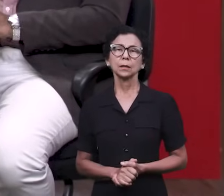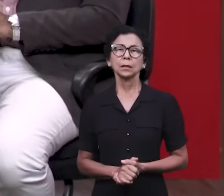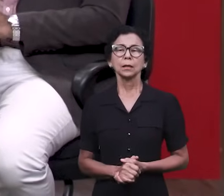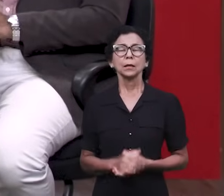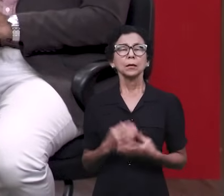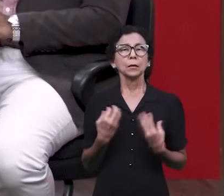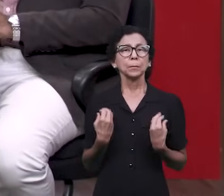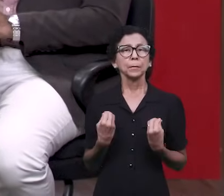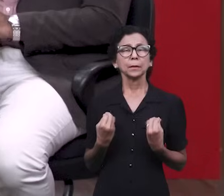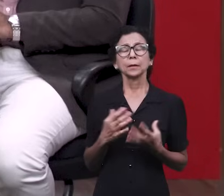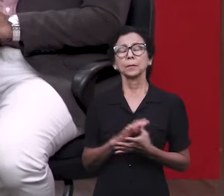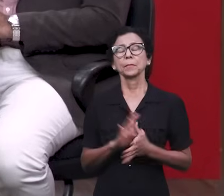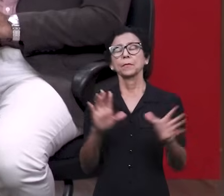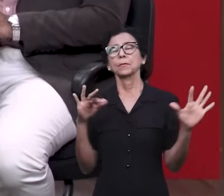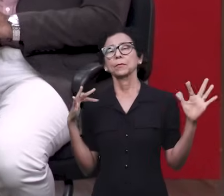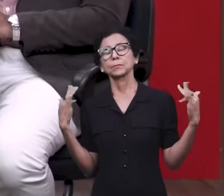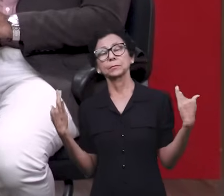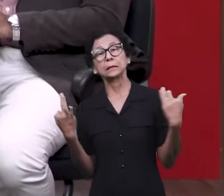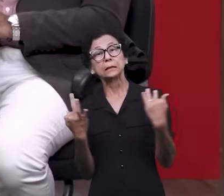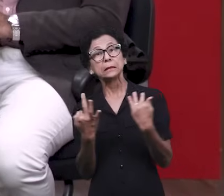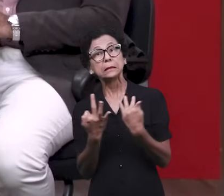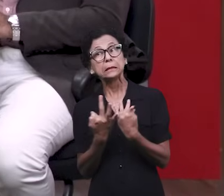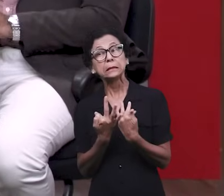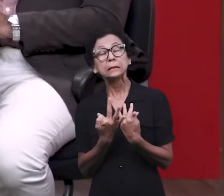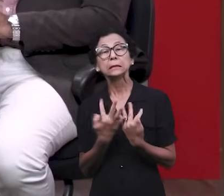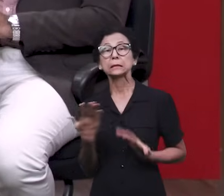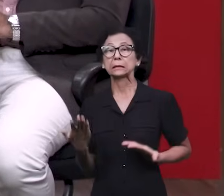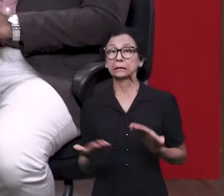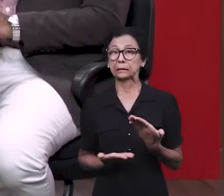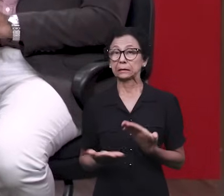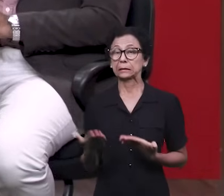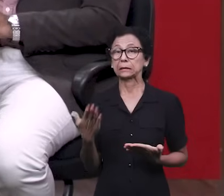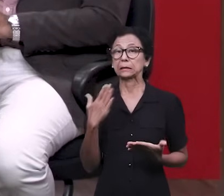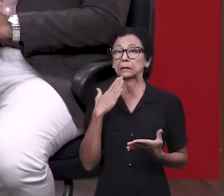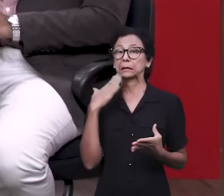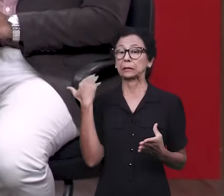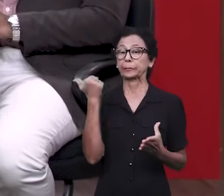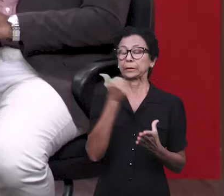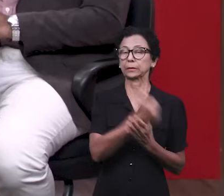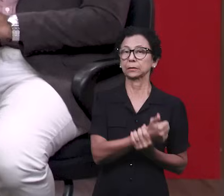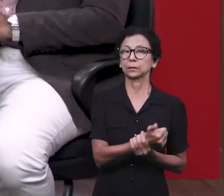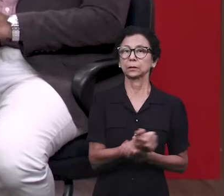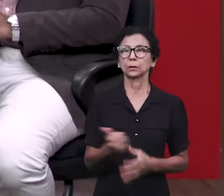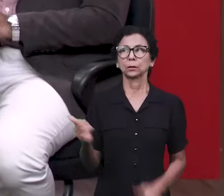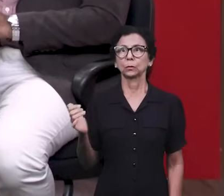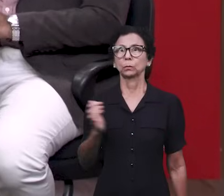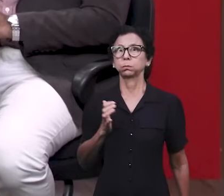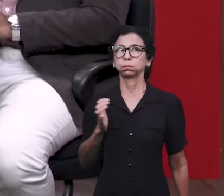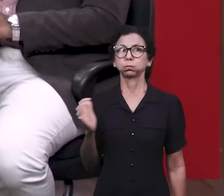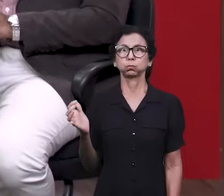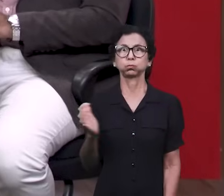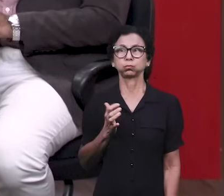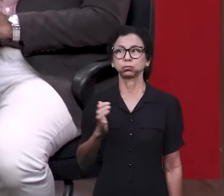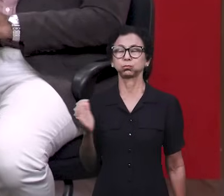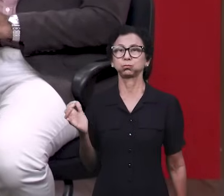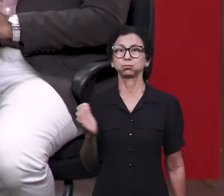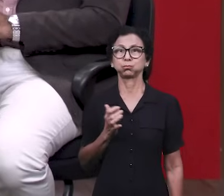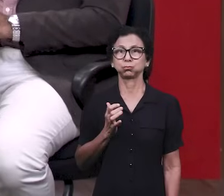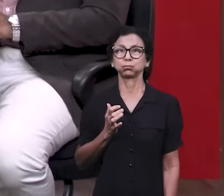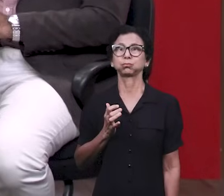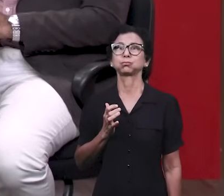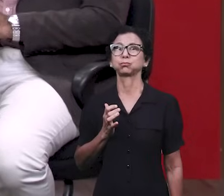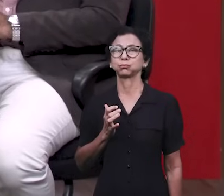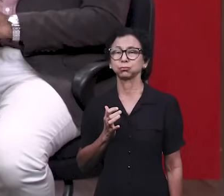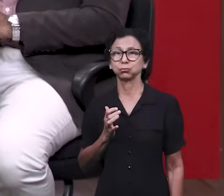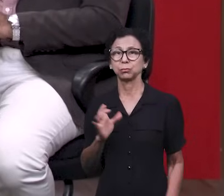os seus empregados, porque ele era um homem rico, tinha uma família grande